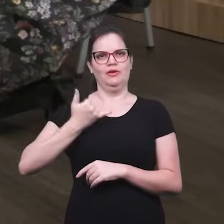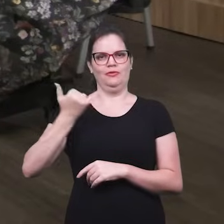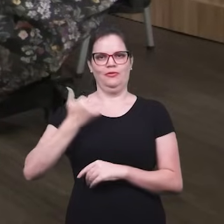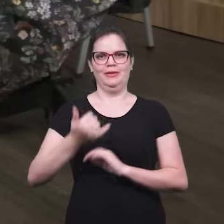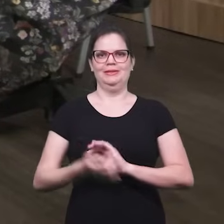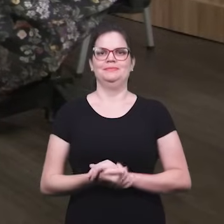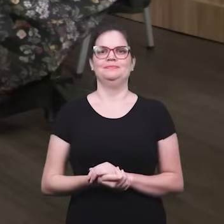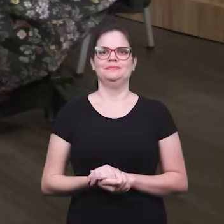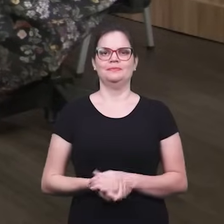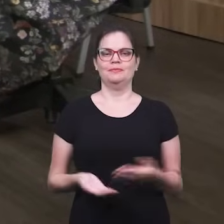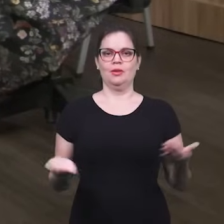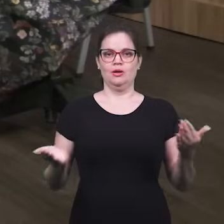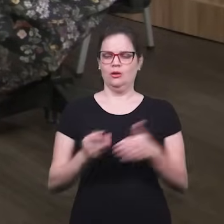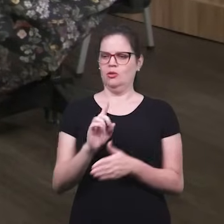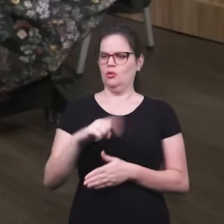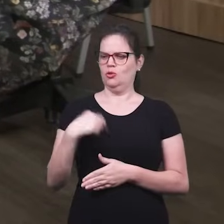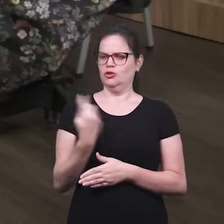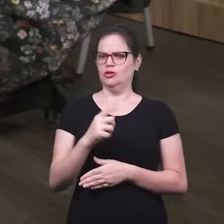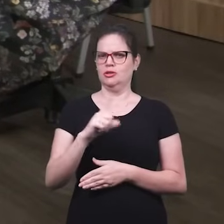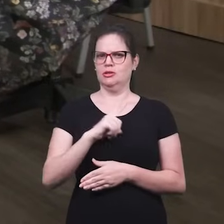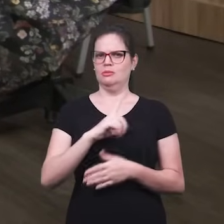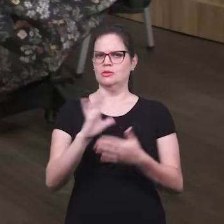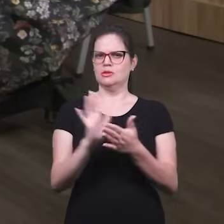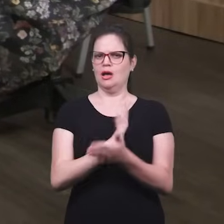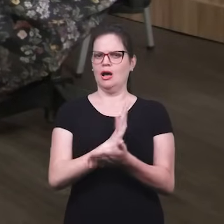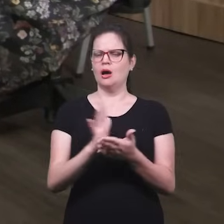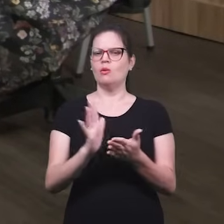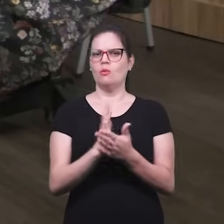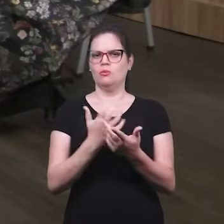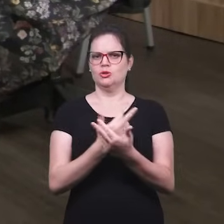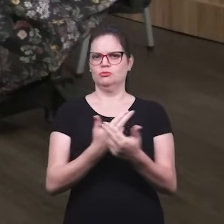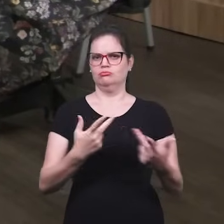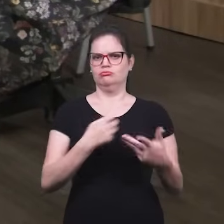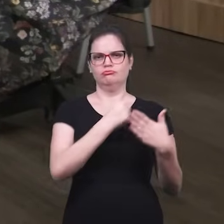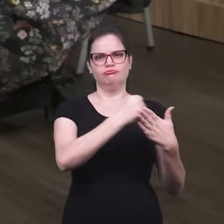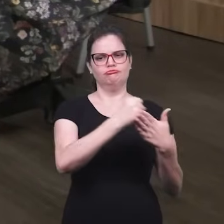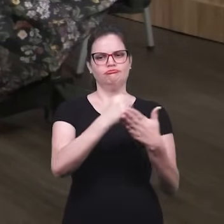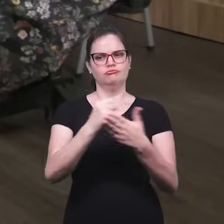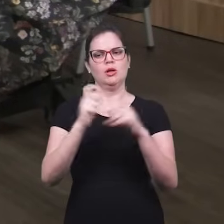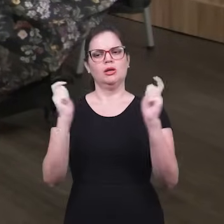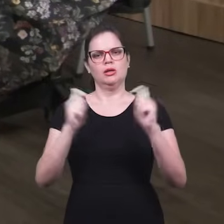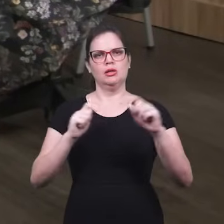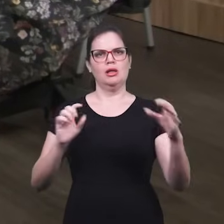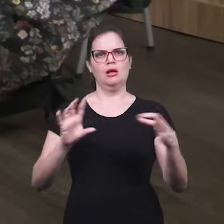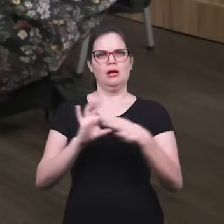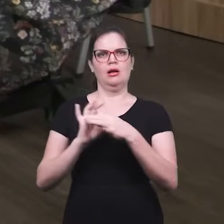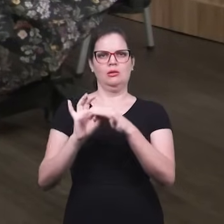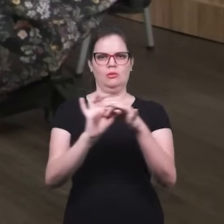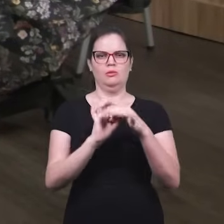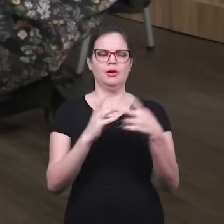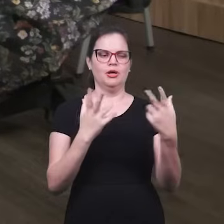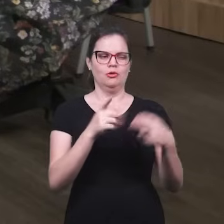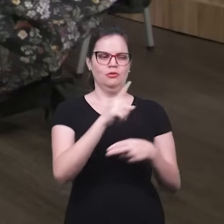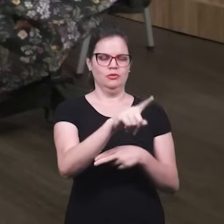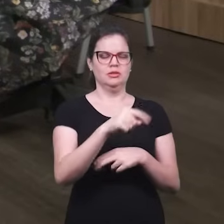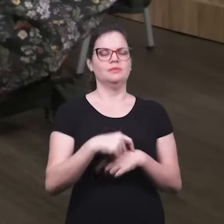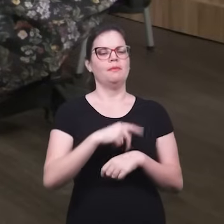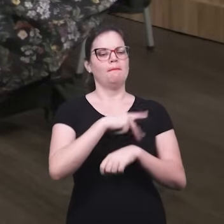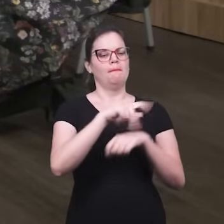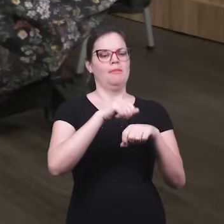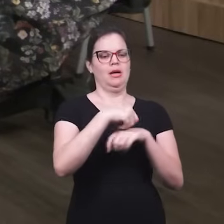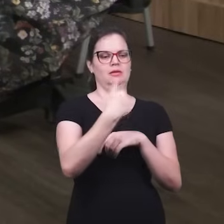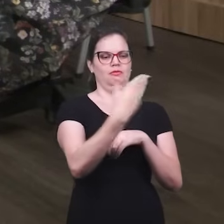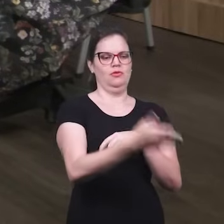E hoje nós temos alguns recursos que nos ajudam a permanecer na comunhão. Por exemplo, você está num